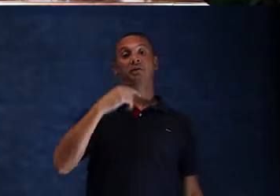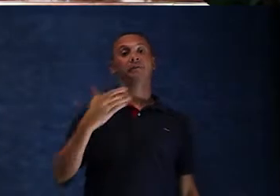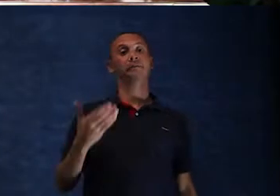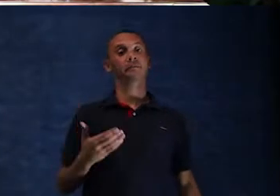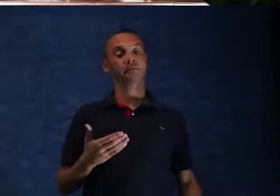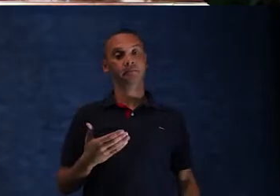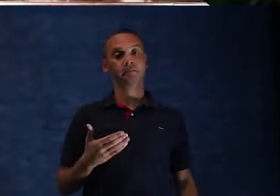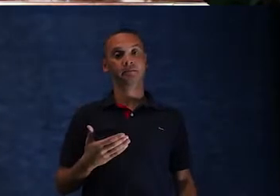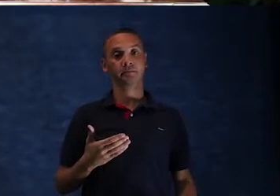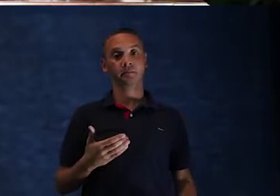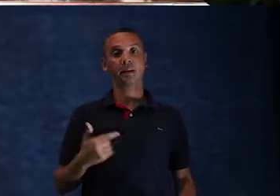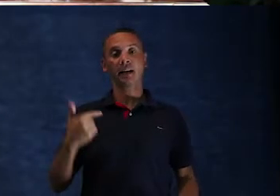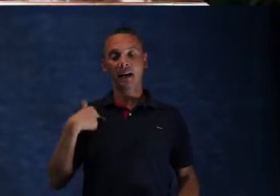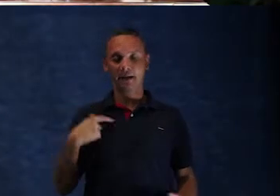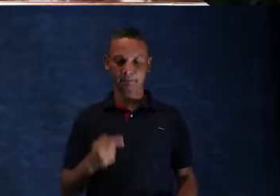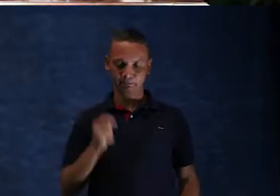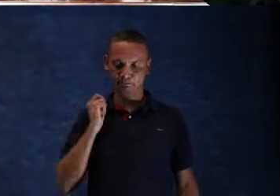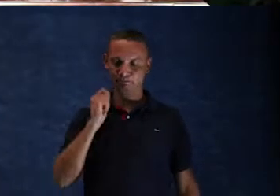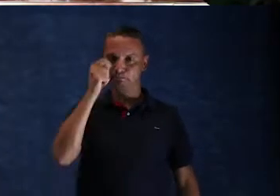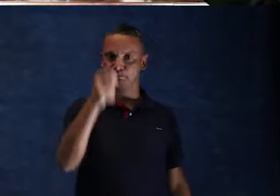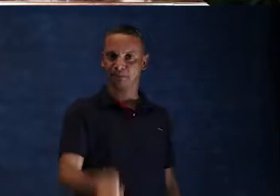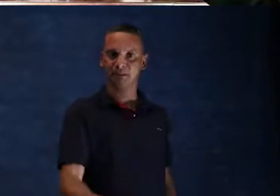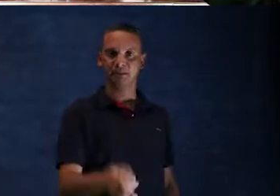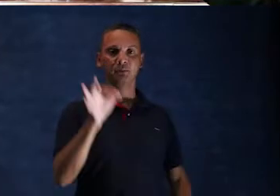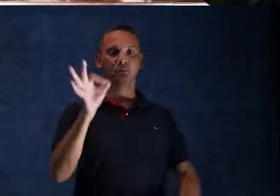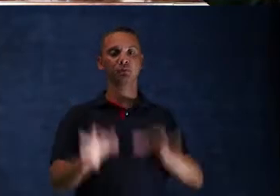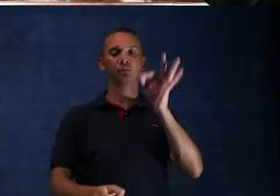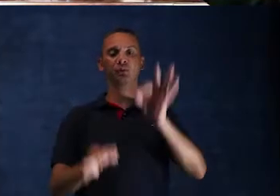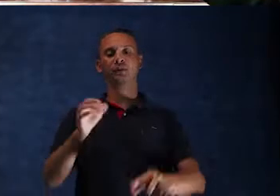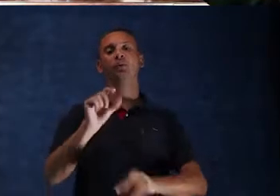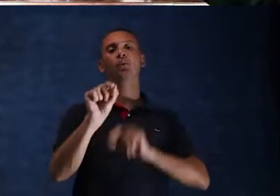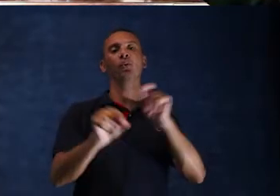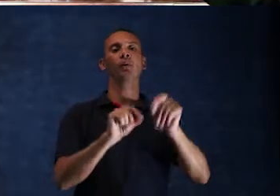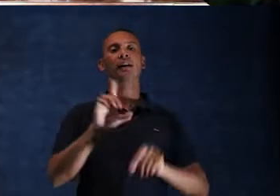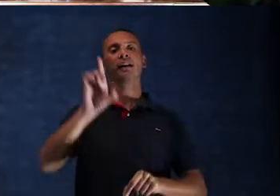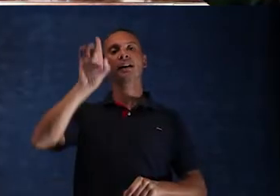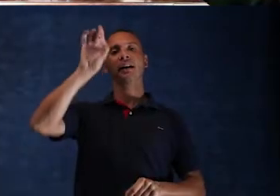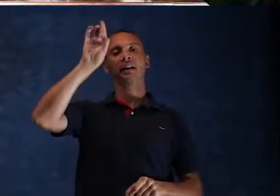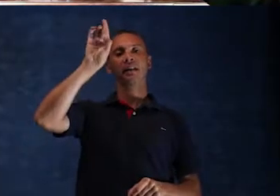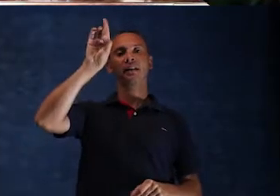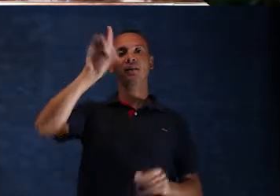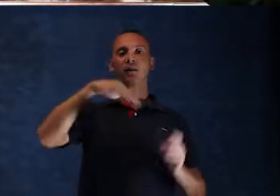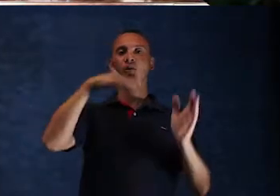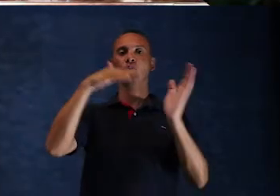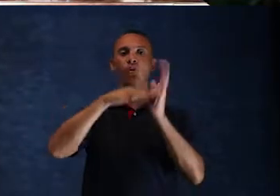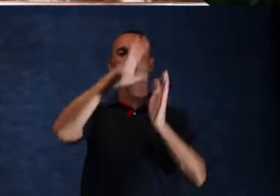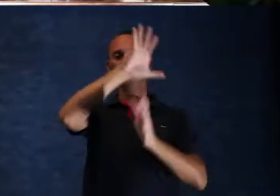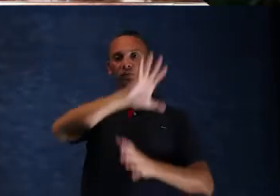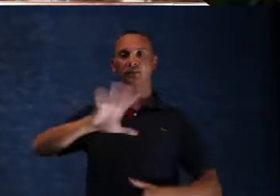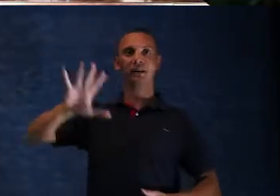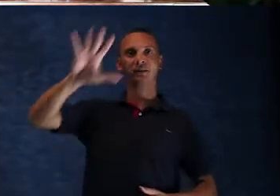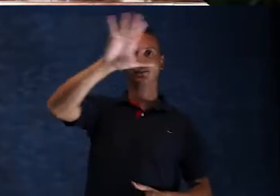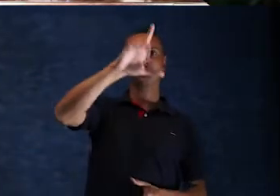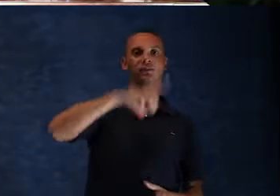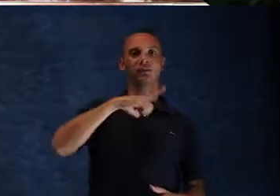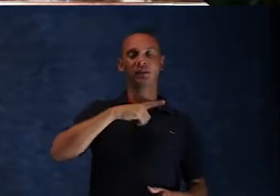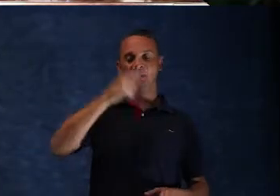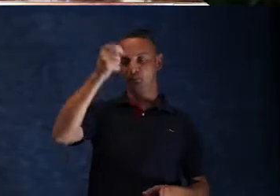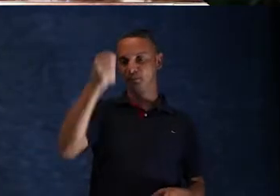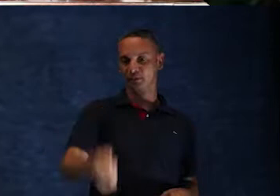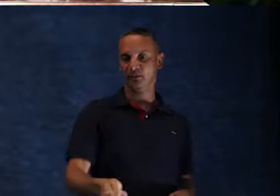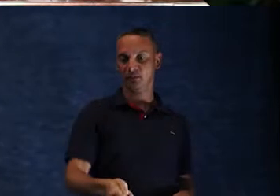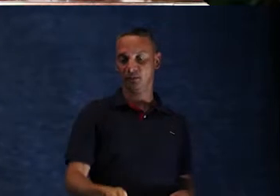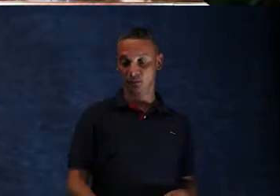Né? E aí ele recebe a sentença do juiz, que Deus tem ocupa todos os papéis ali. Né? E